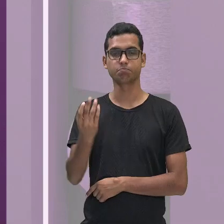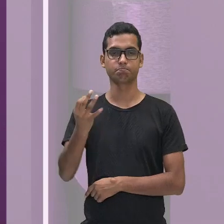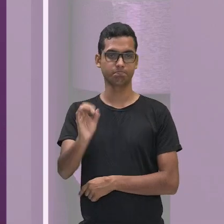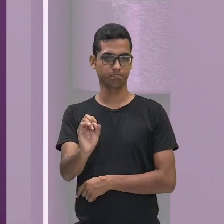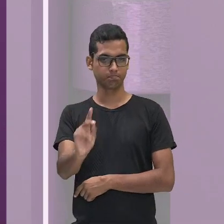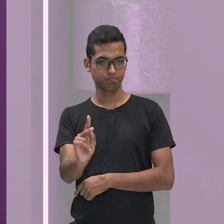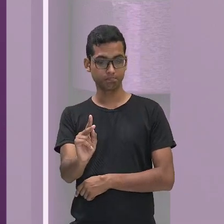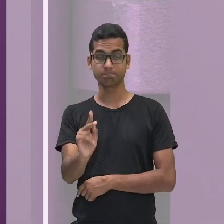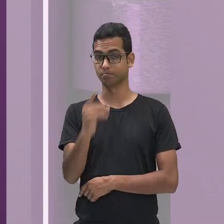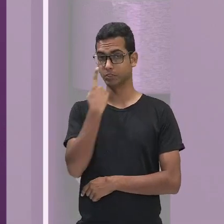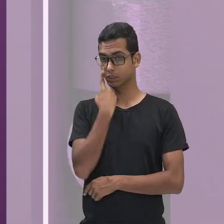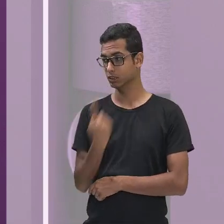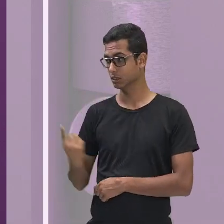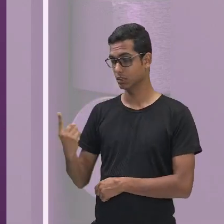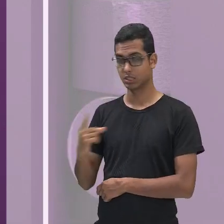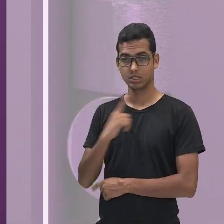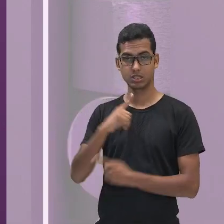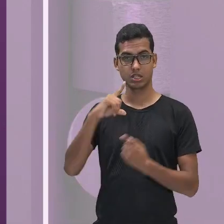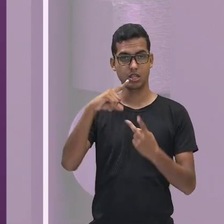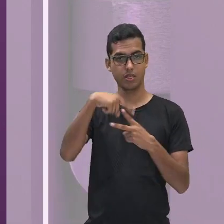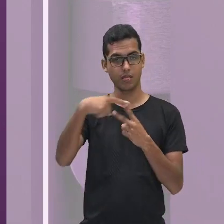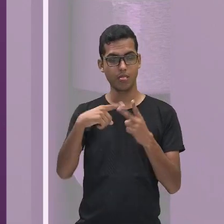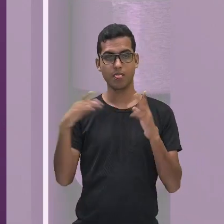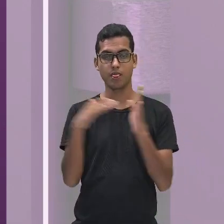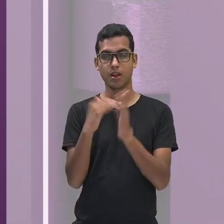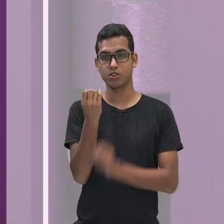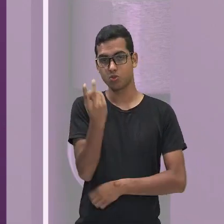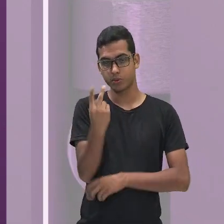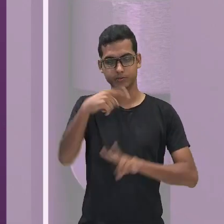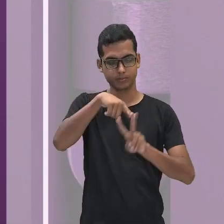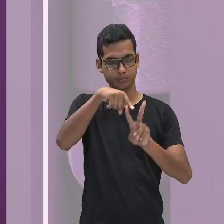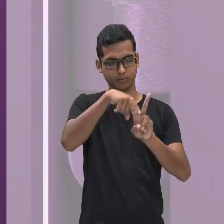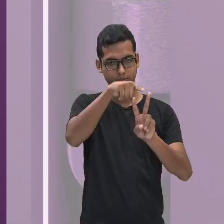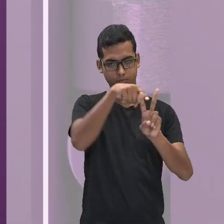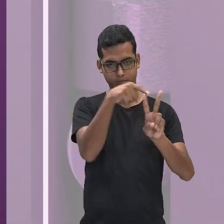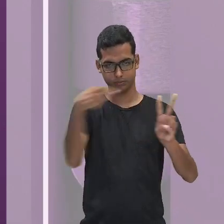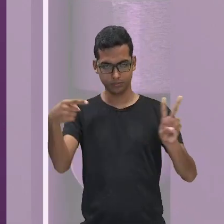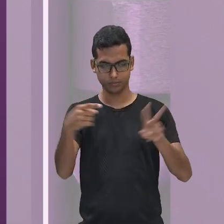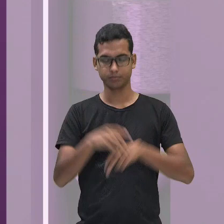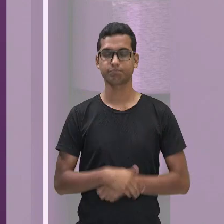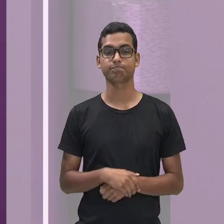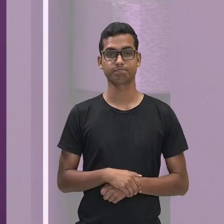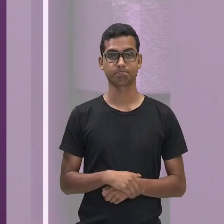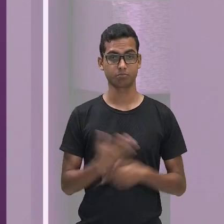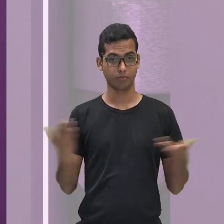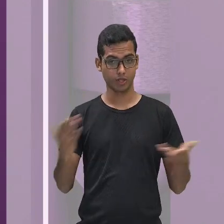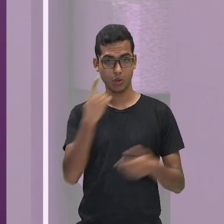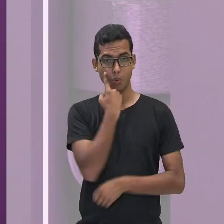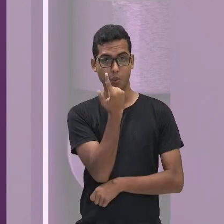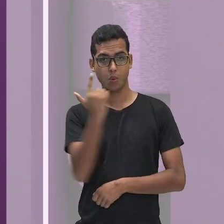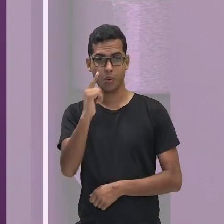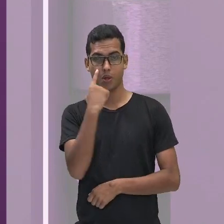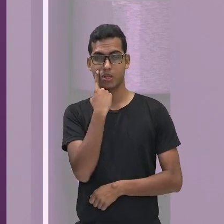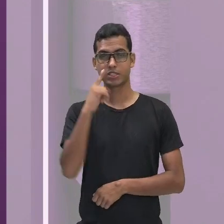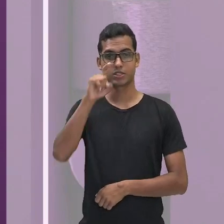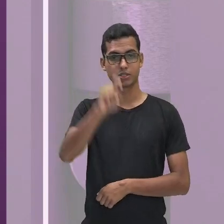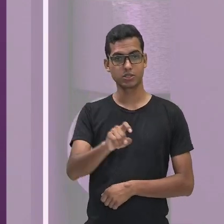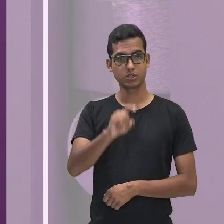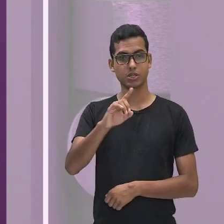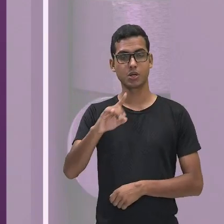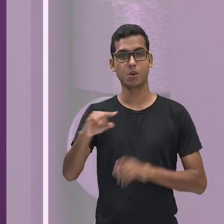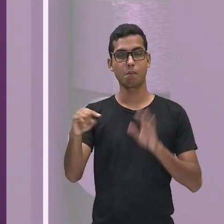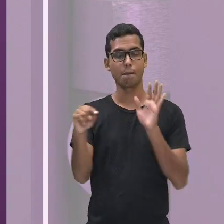temos até duas raízes, tá? E com o próximo, né? No caso aí o x menos 1, nós temos